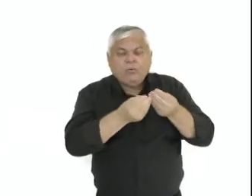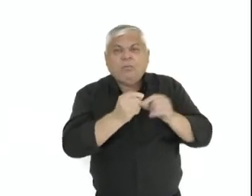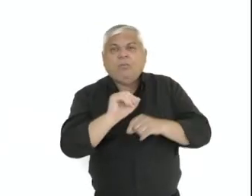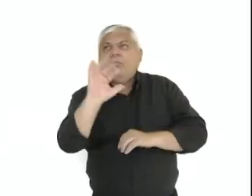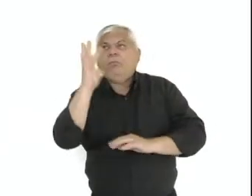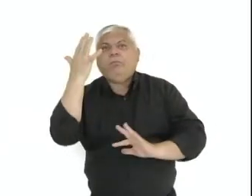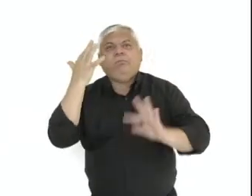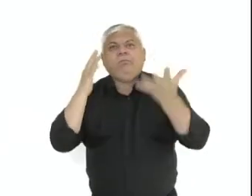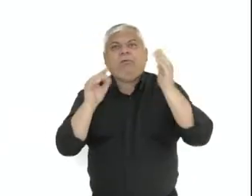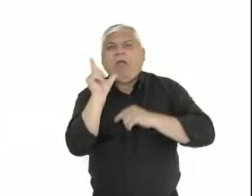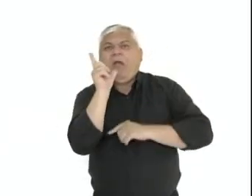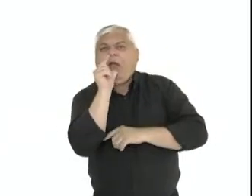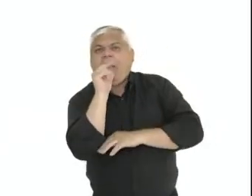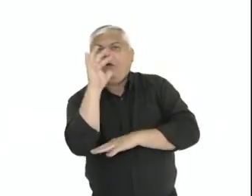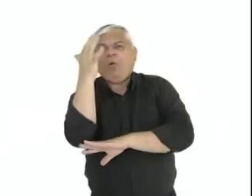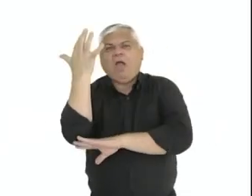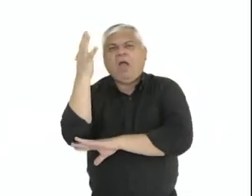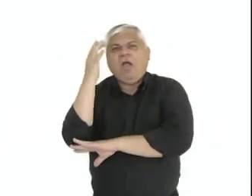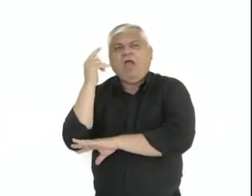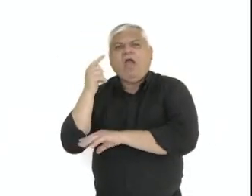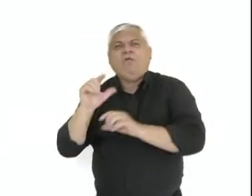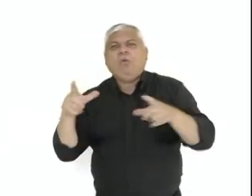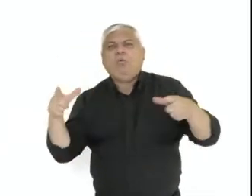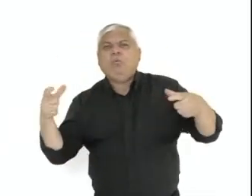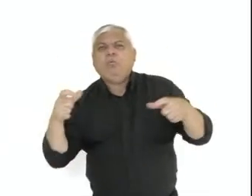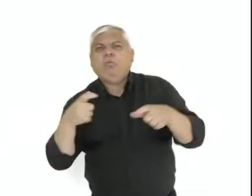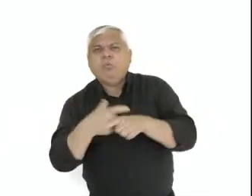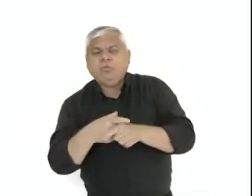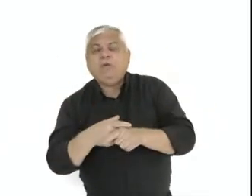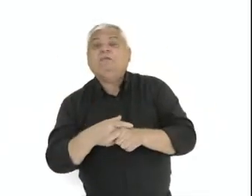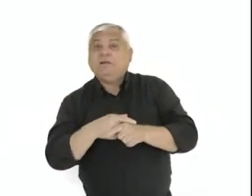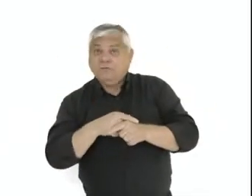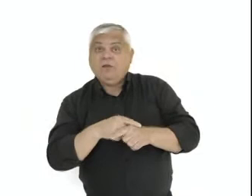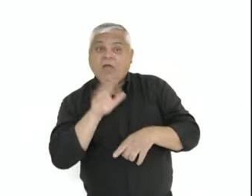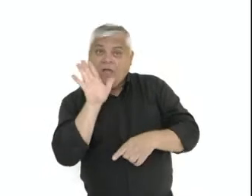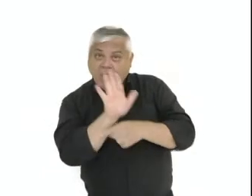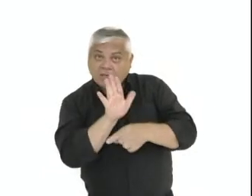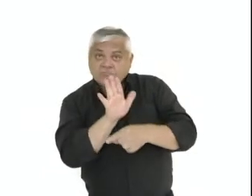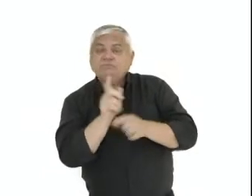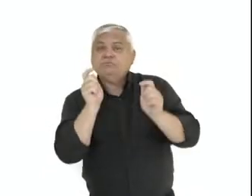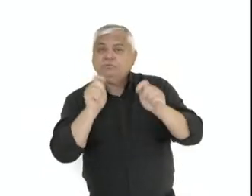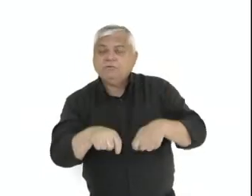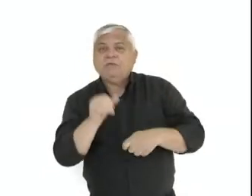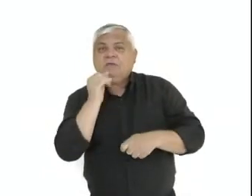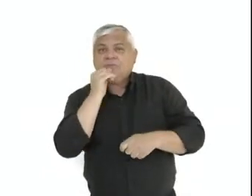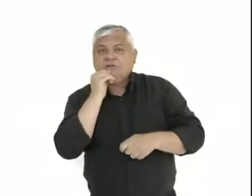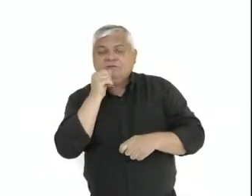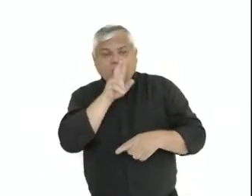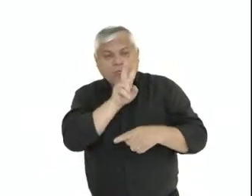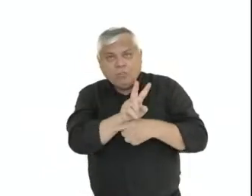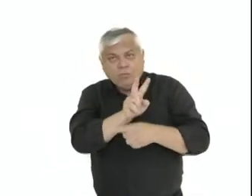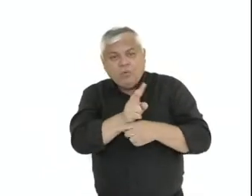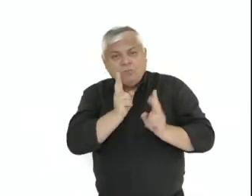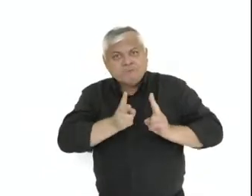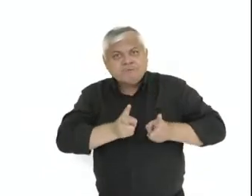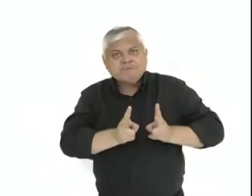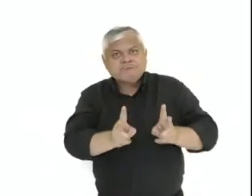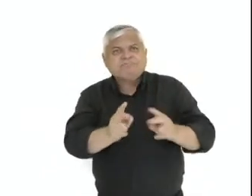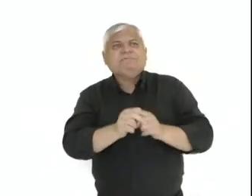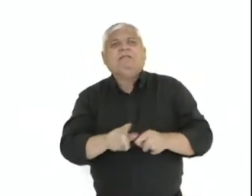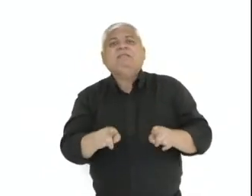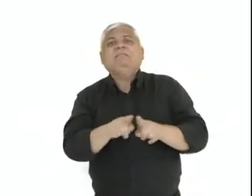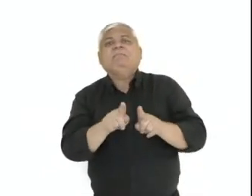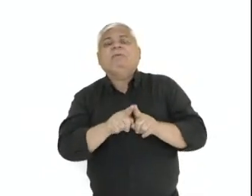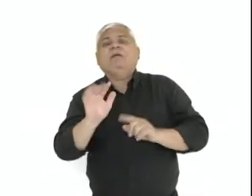naturais. Com isso, é possível proporcionar aos recursos monitorados sua preservação, mitigar impactos